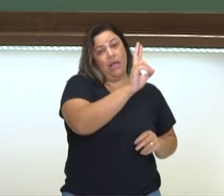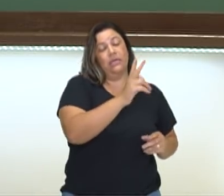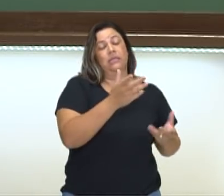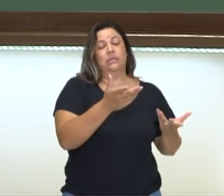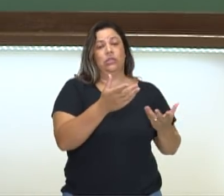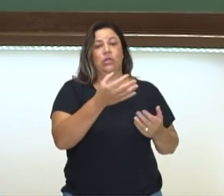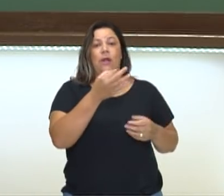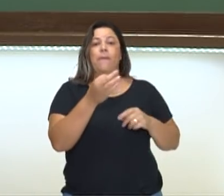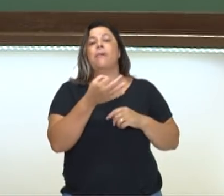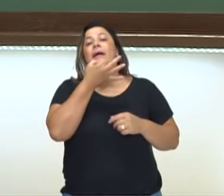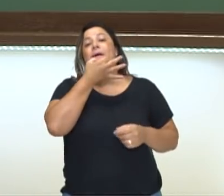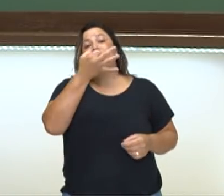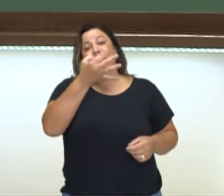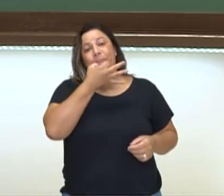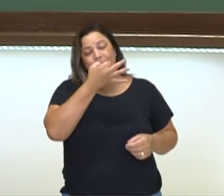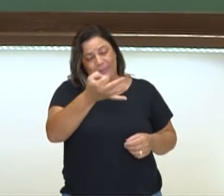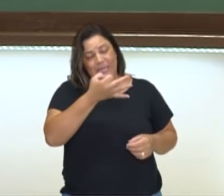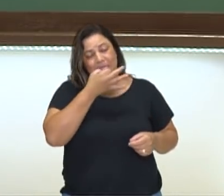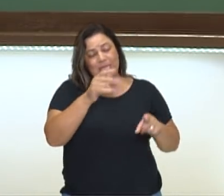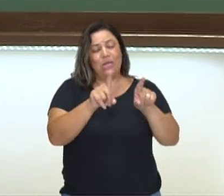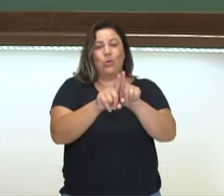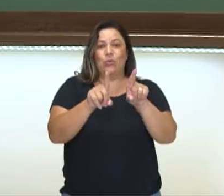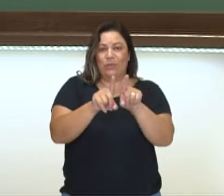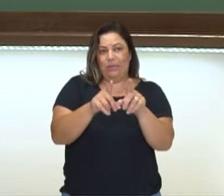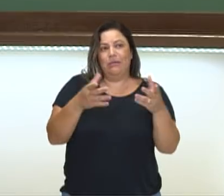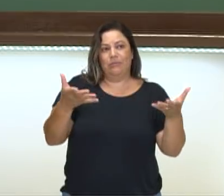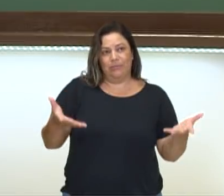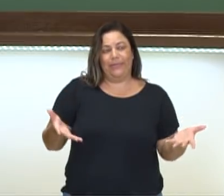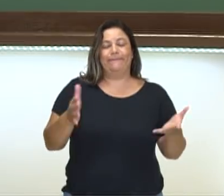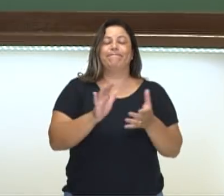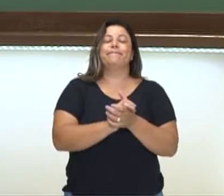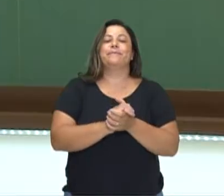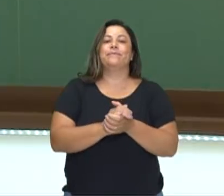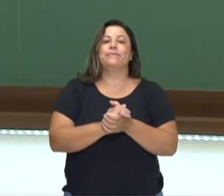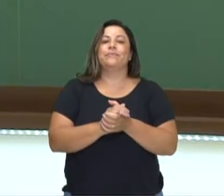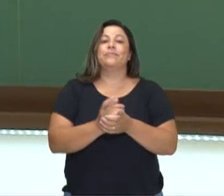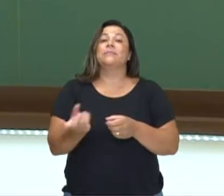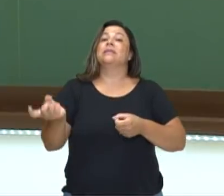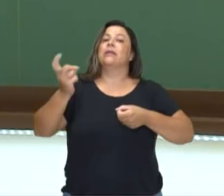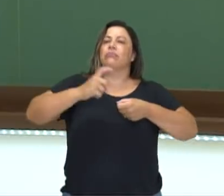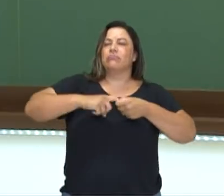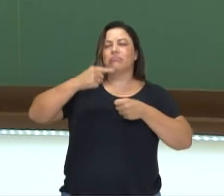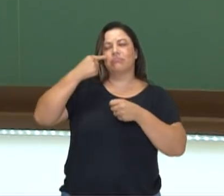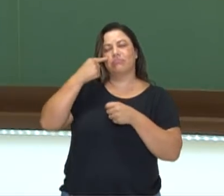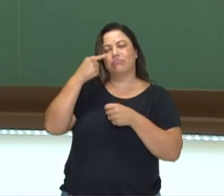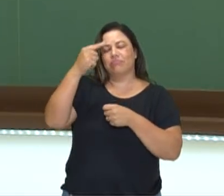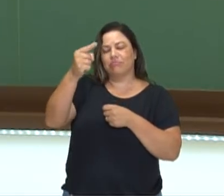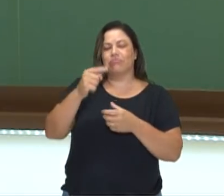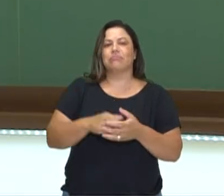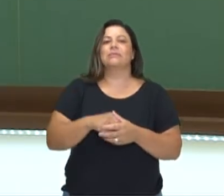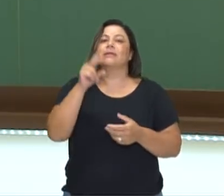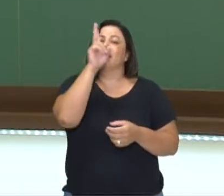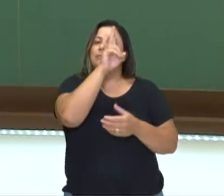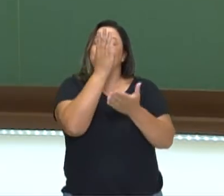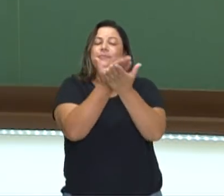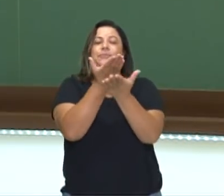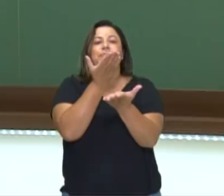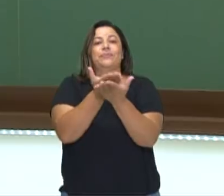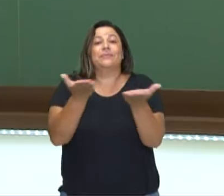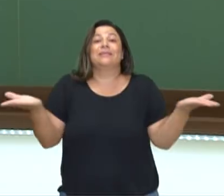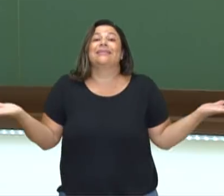outro, desde que essa opinião não faça mal para ninguém. Bom, retomando aqui o que nós estudamos na aula de